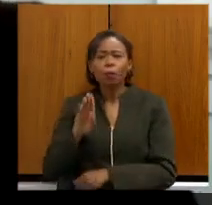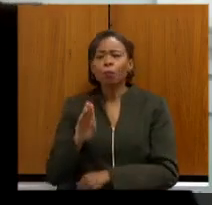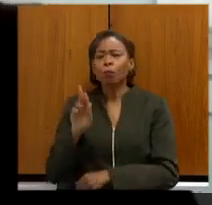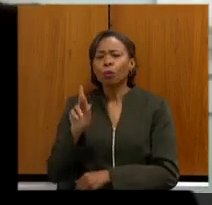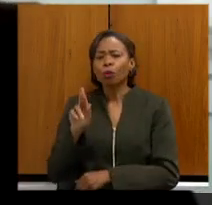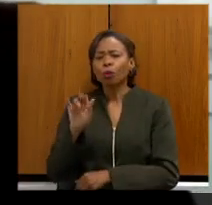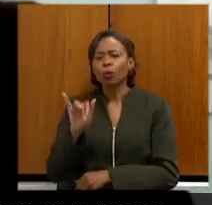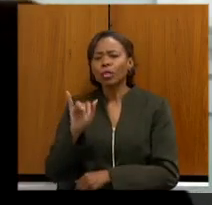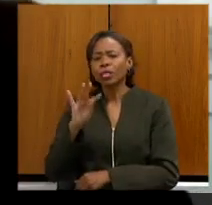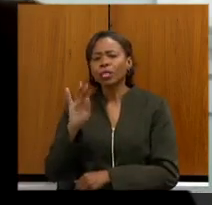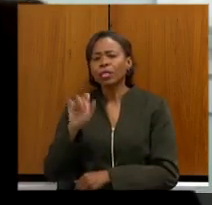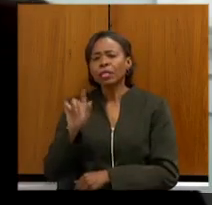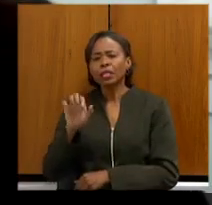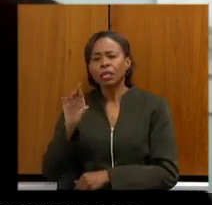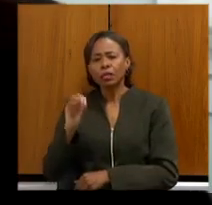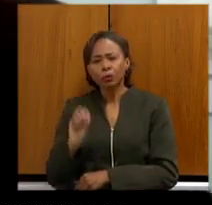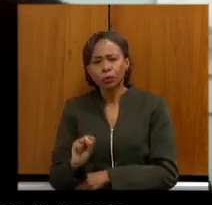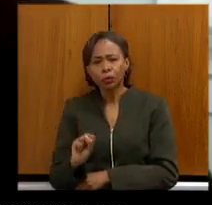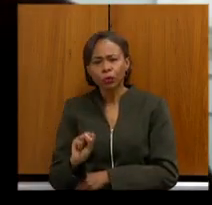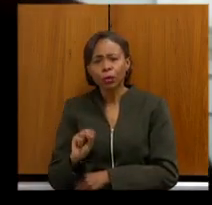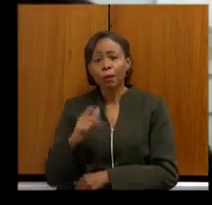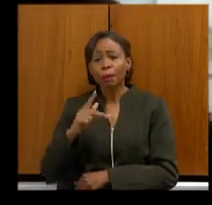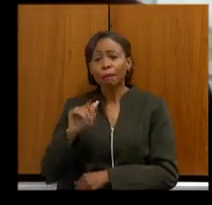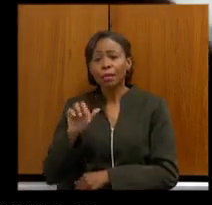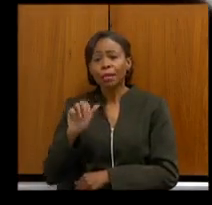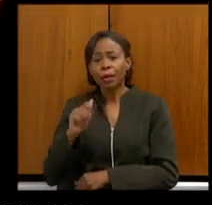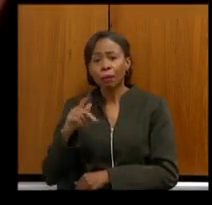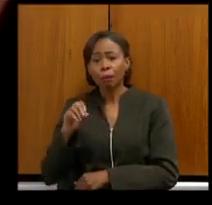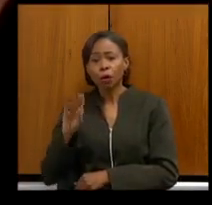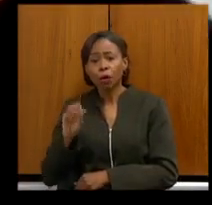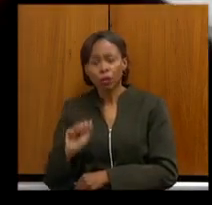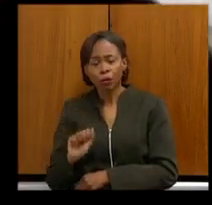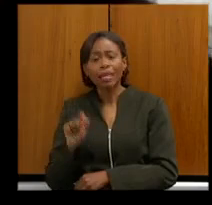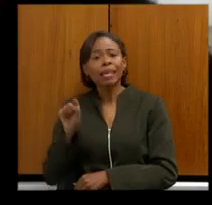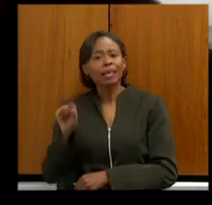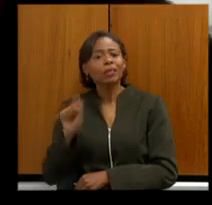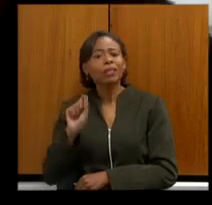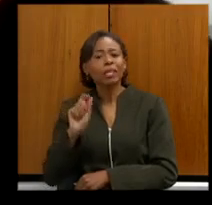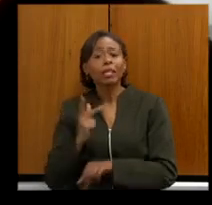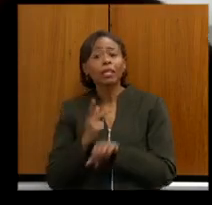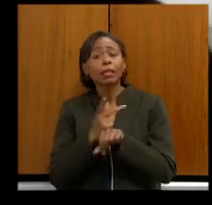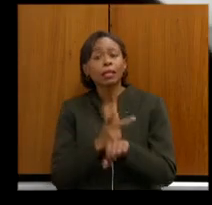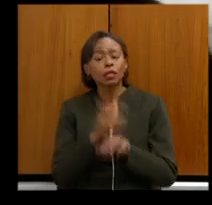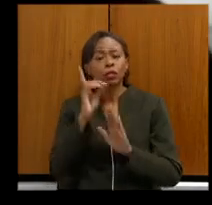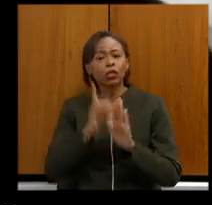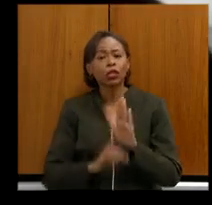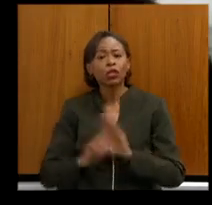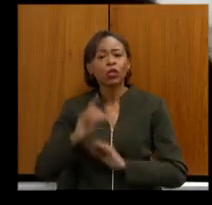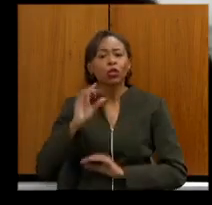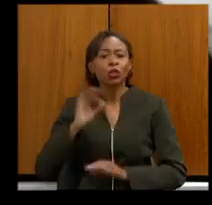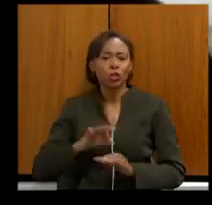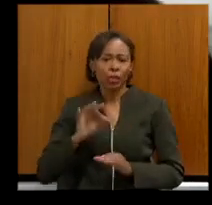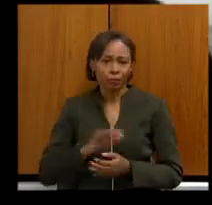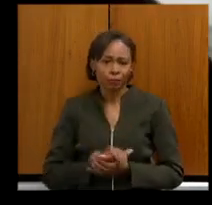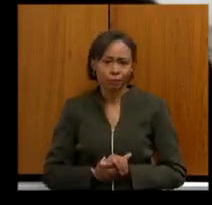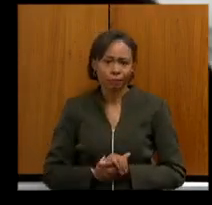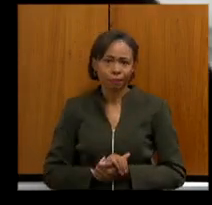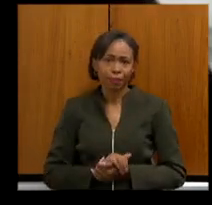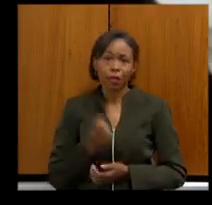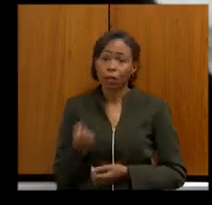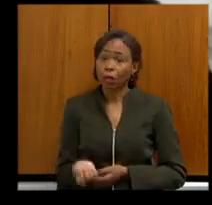direitos dos carros é importante aqui também mencionar o absurdo da